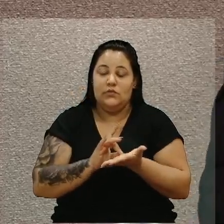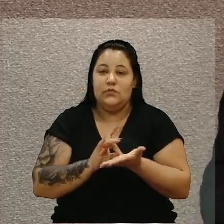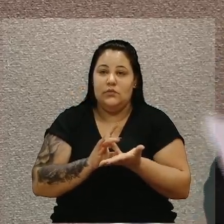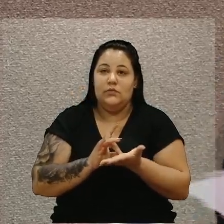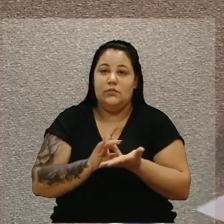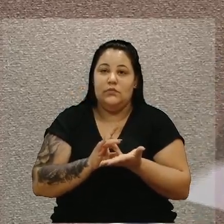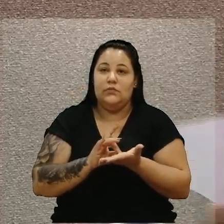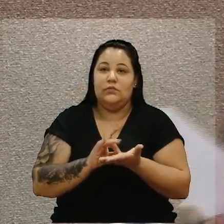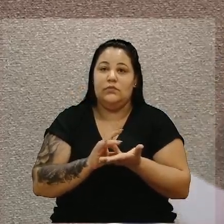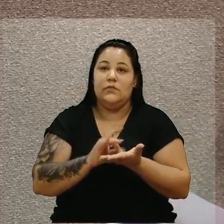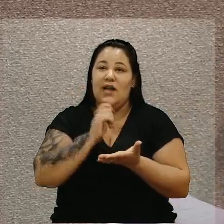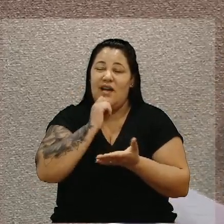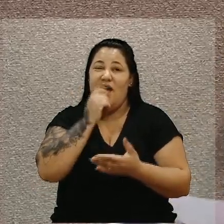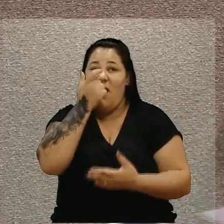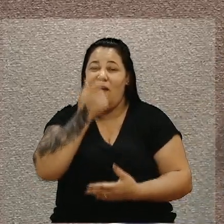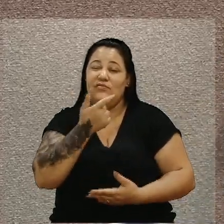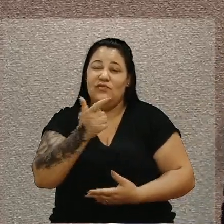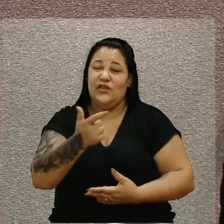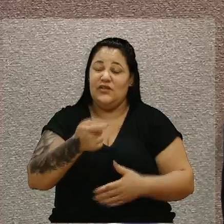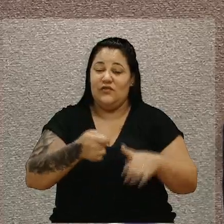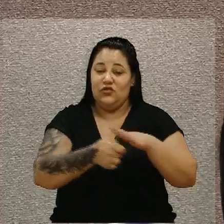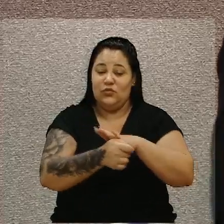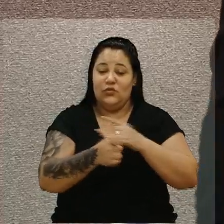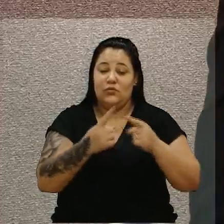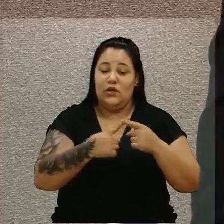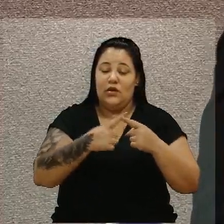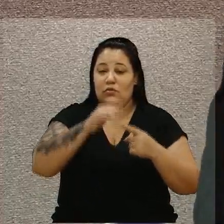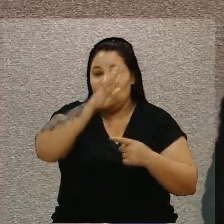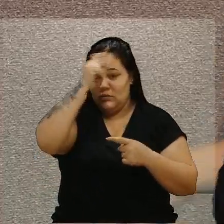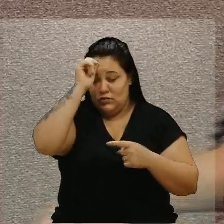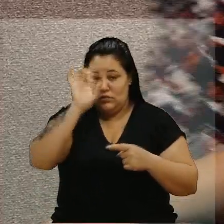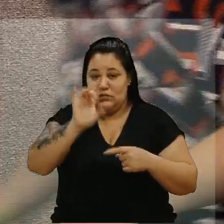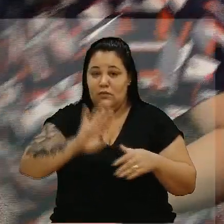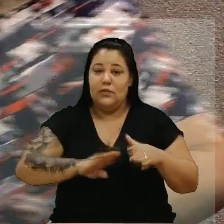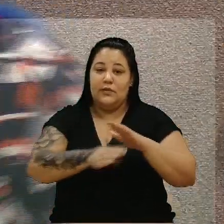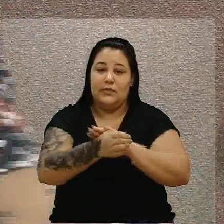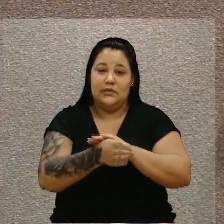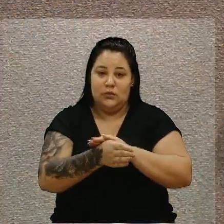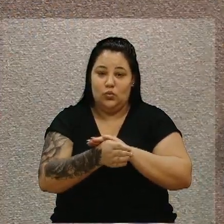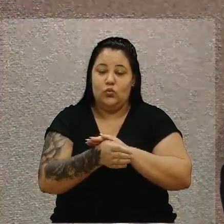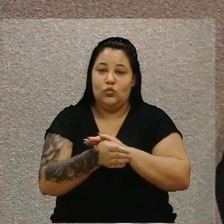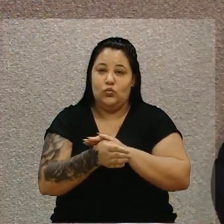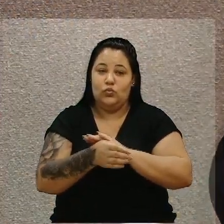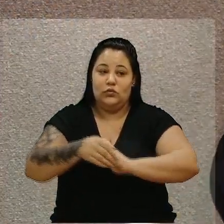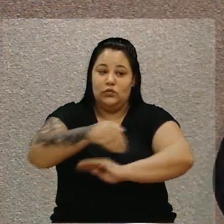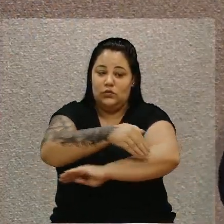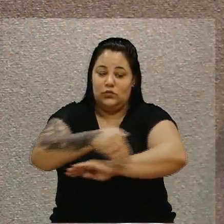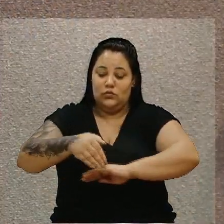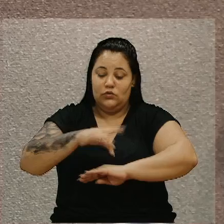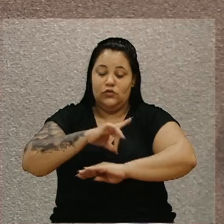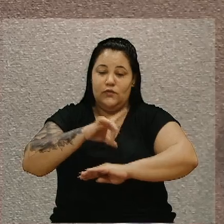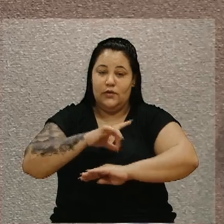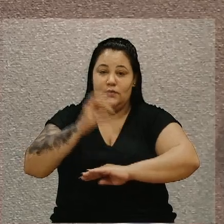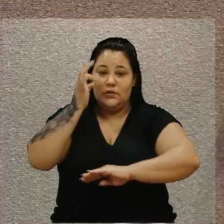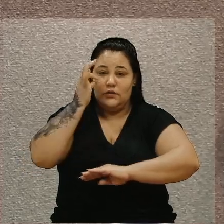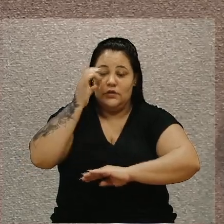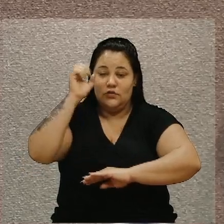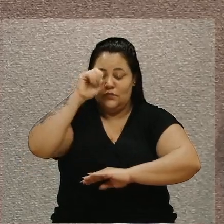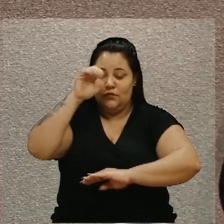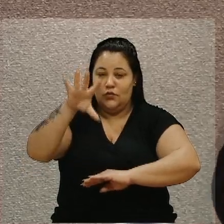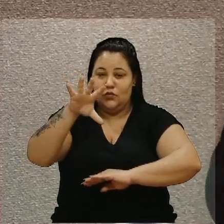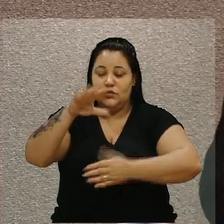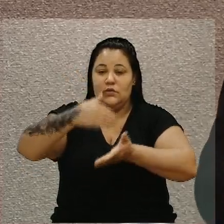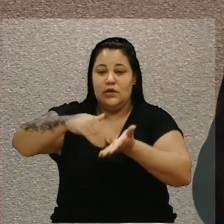não haverá investimentos por conta do município. Seria somente uma readequação das vias. Estiveram presentes lá o senhor Elisandro Fiuza, secretário municipal